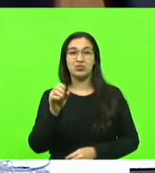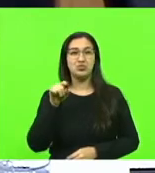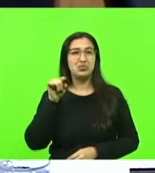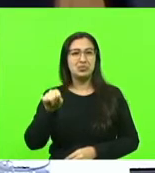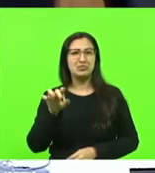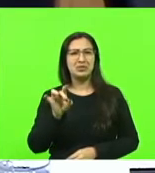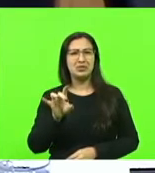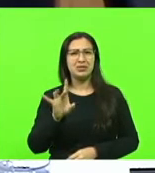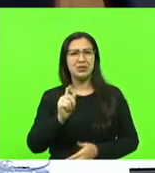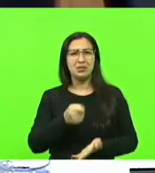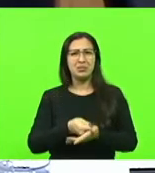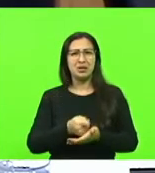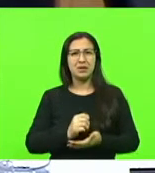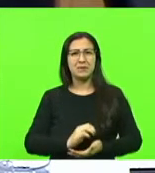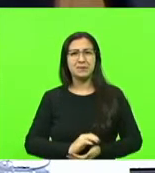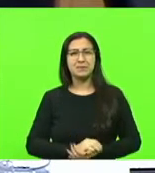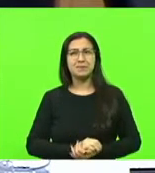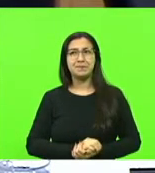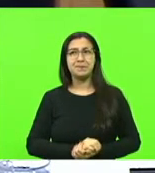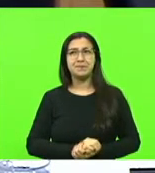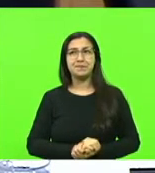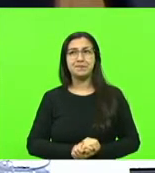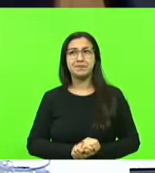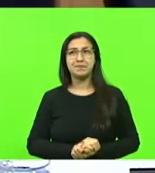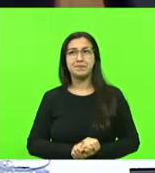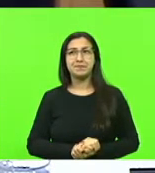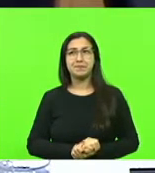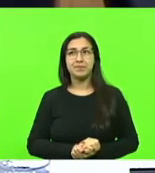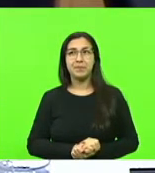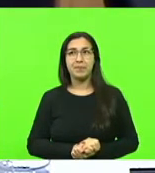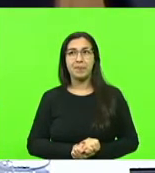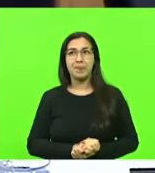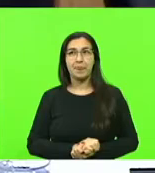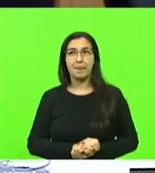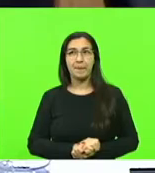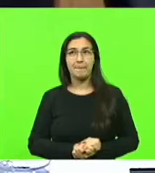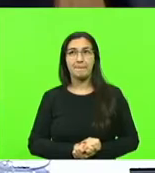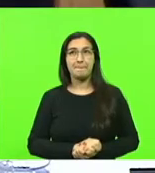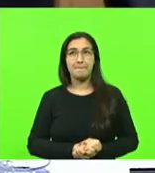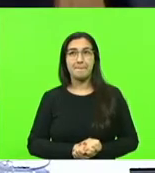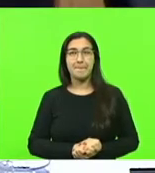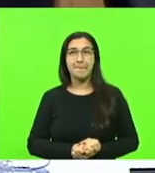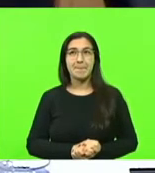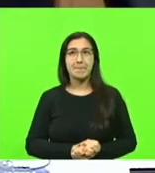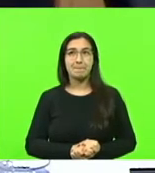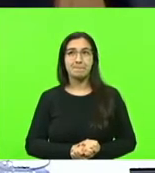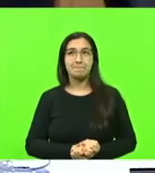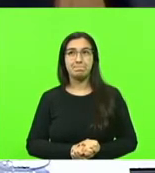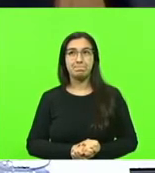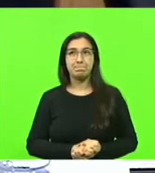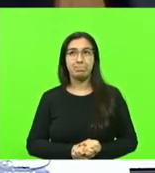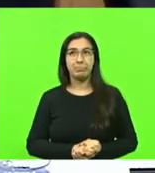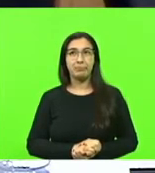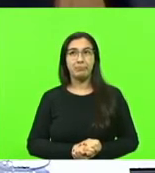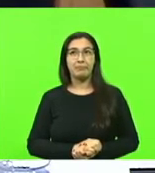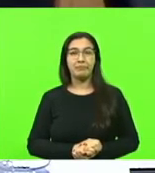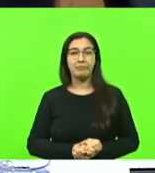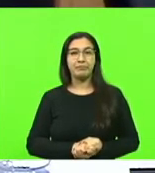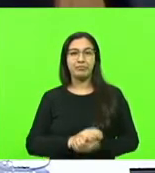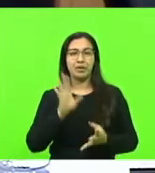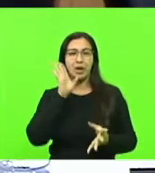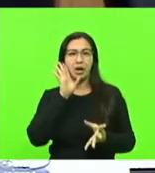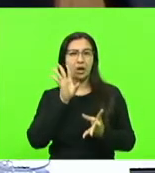segundos, presidente, só para concluir? Pois não, deputado, depois dos 23 segundos, mais 30 segundos. Muito obrigado. E eu quero só